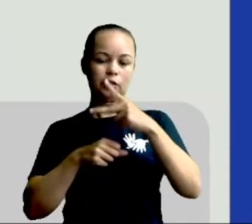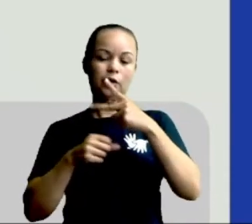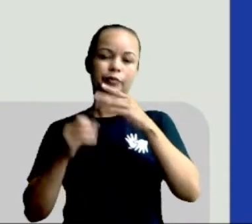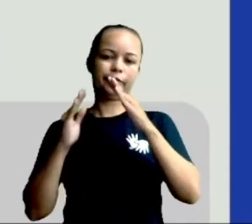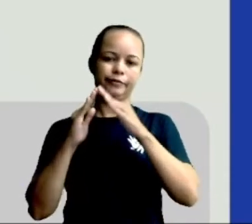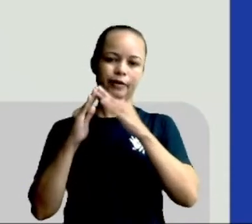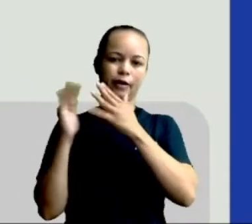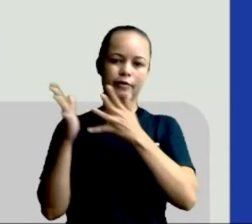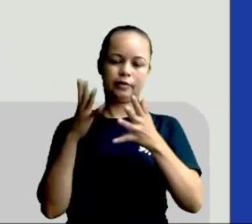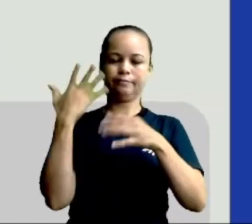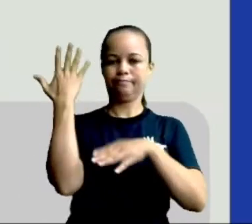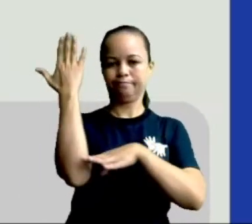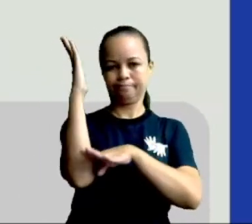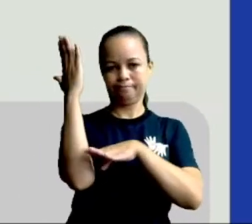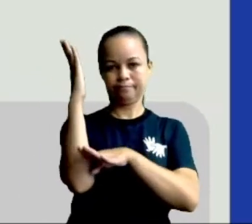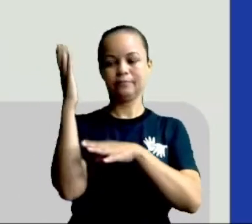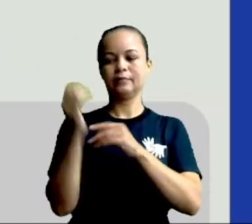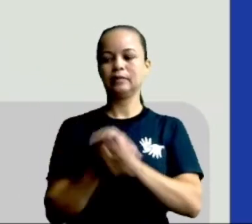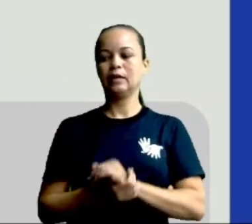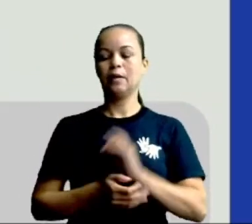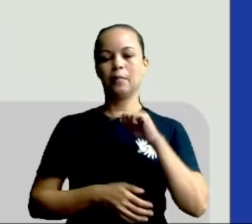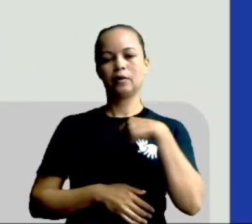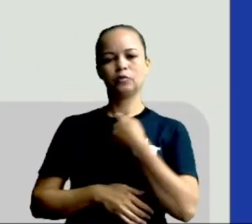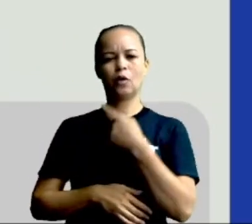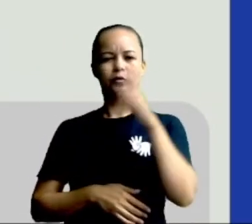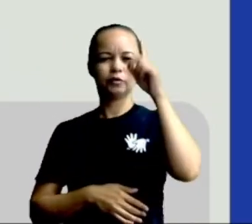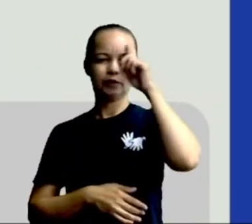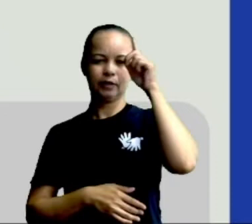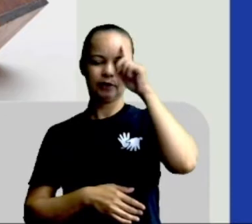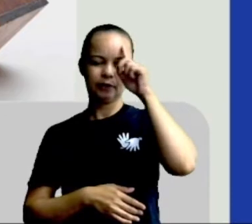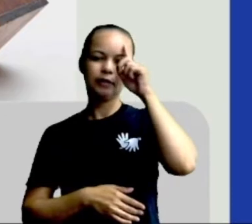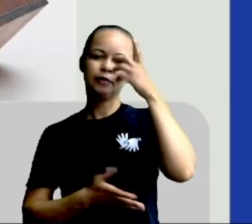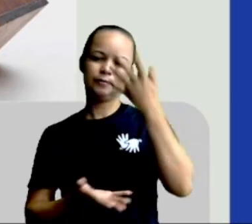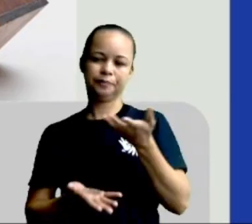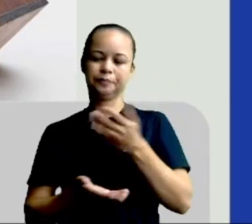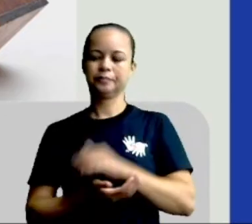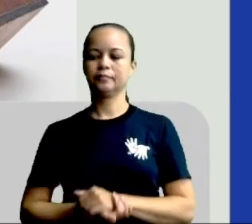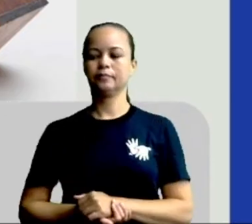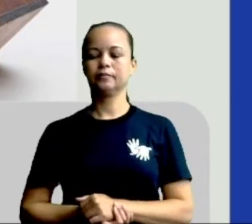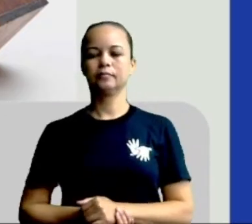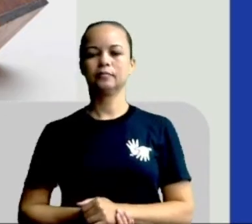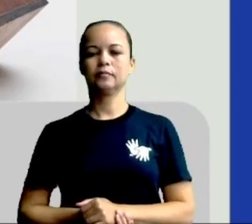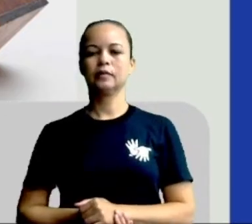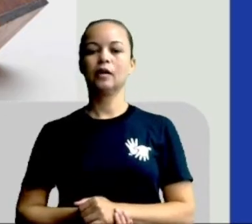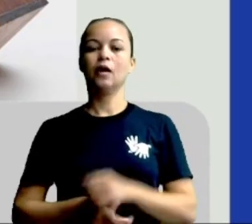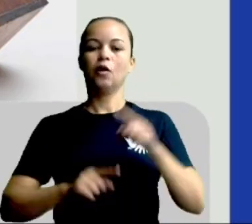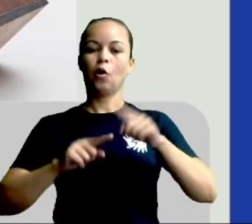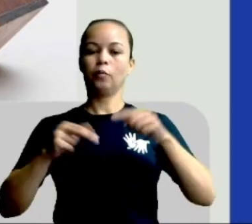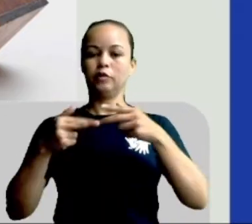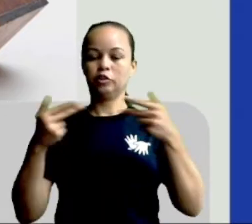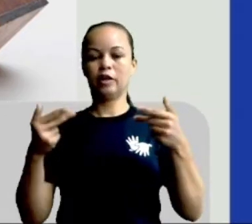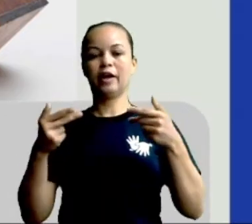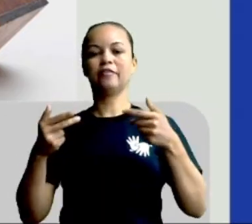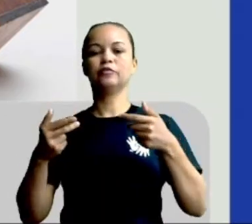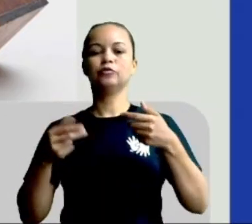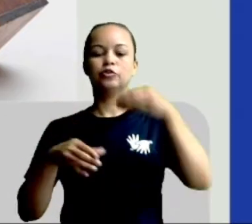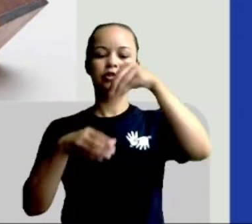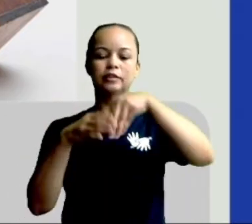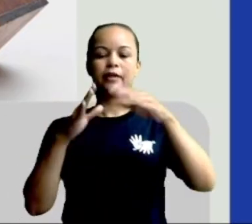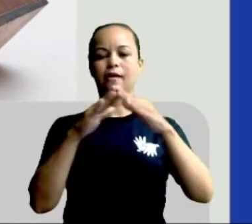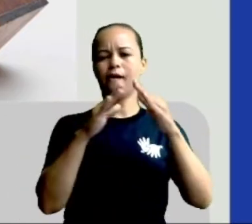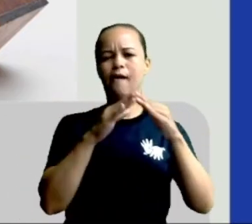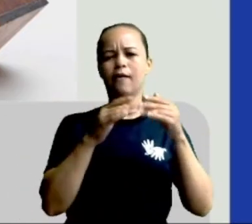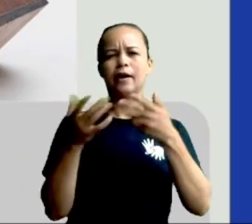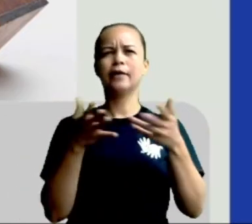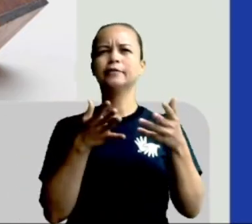árvores, para o nosso dia a dia, para a nossa subsistência. objetos decorativos